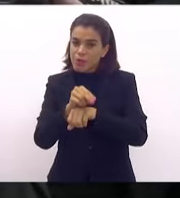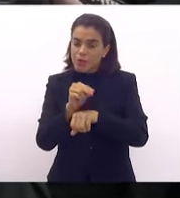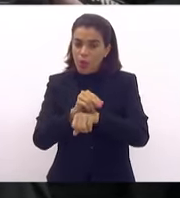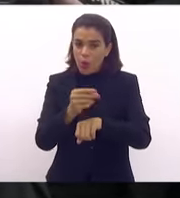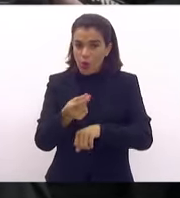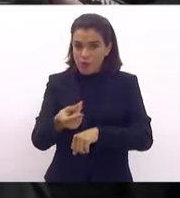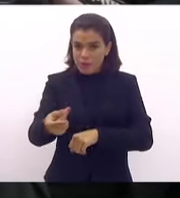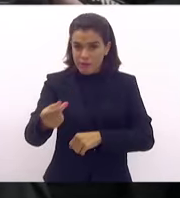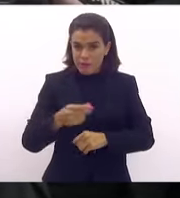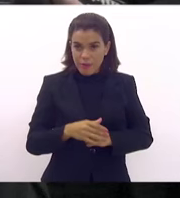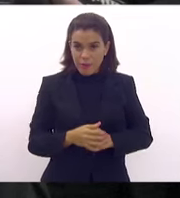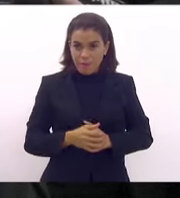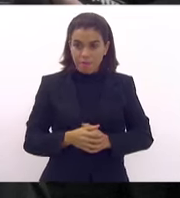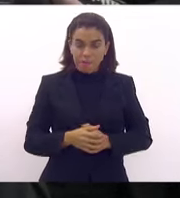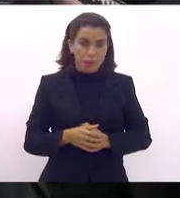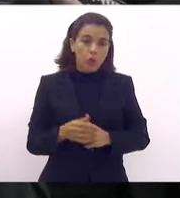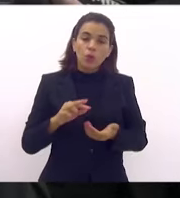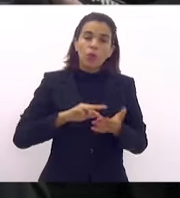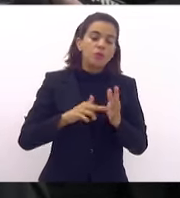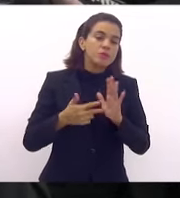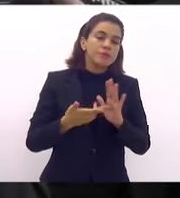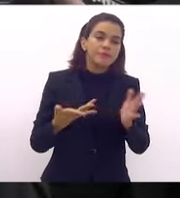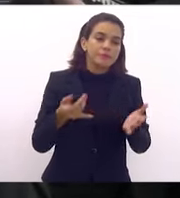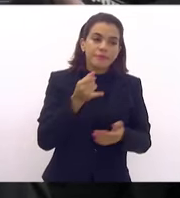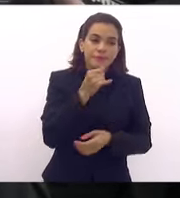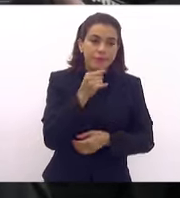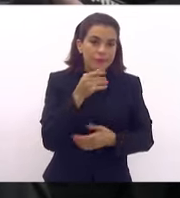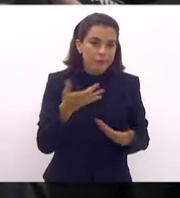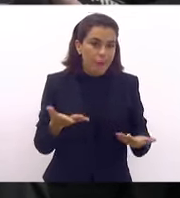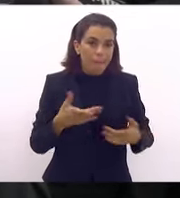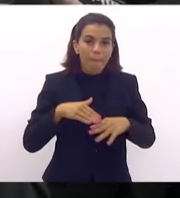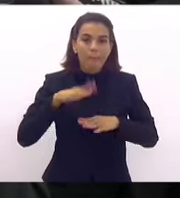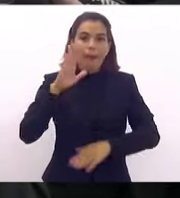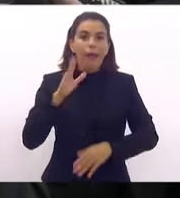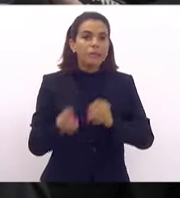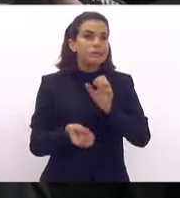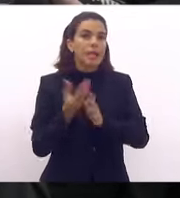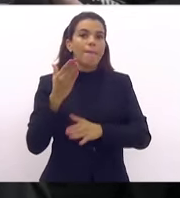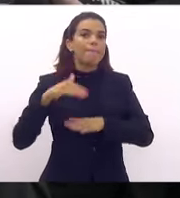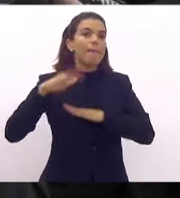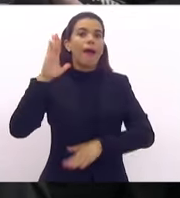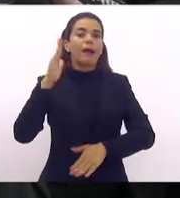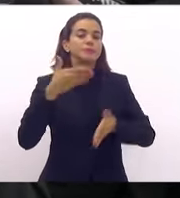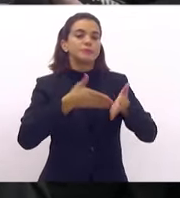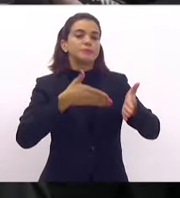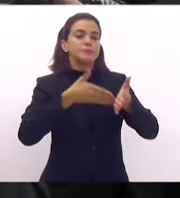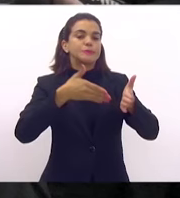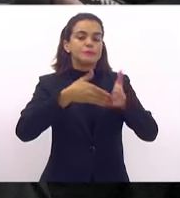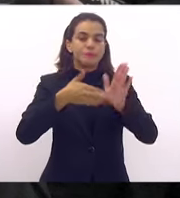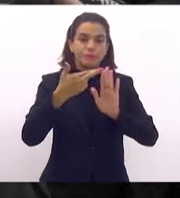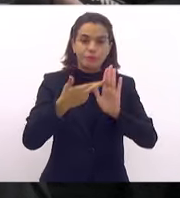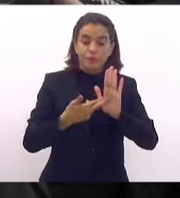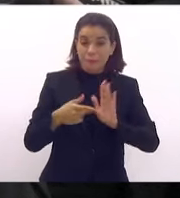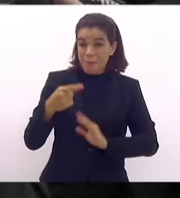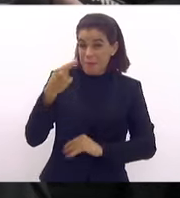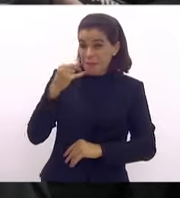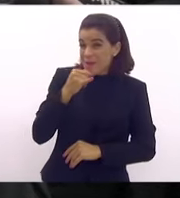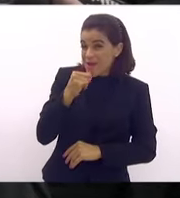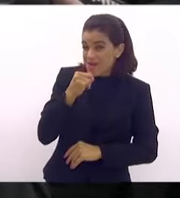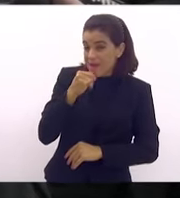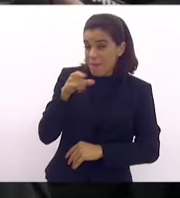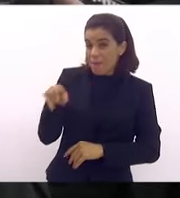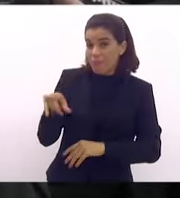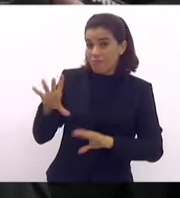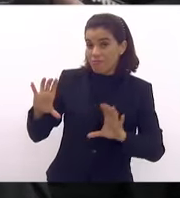nova modalidade de unidade de conservação não quer dizer que você vai ter mais restrições. Porque, pelo contrário, por exemplo, essa questão dos caiçaras,